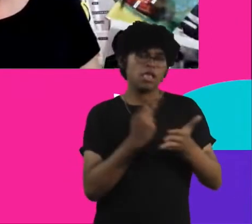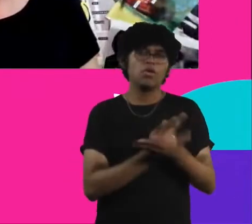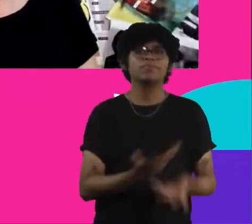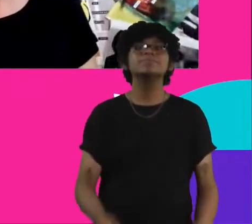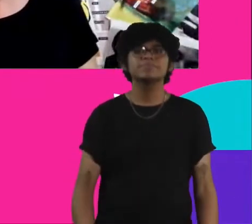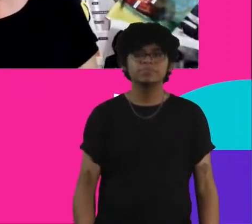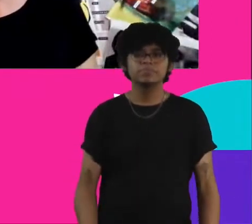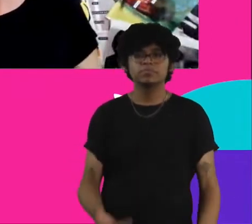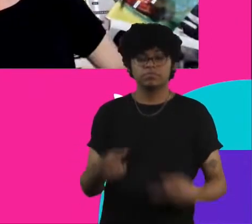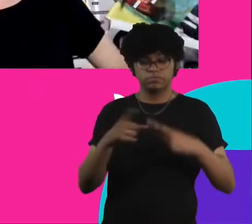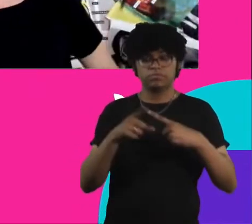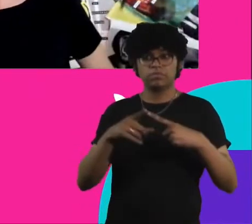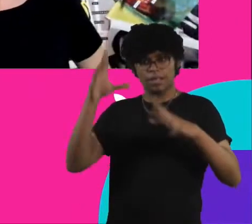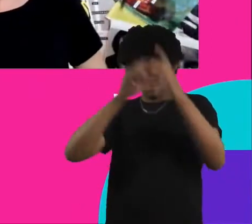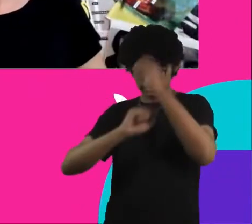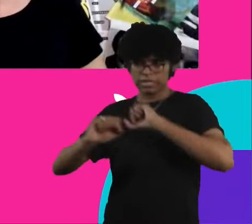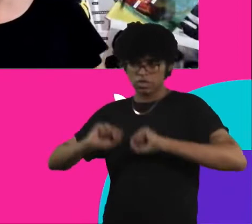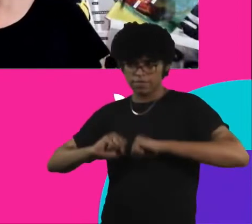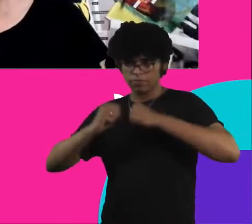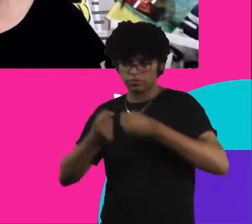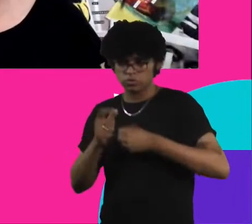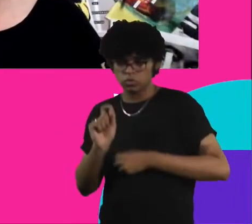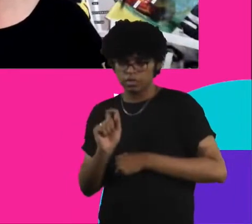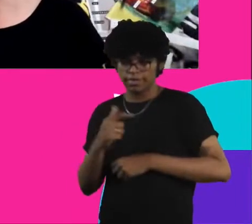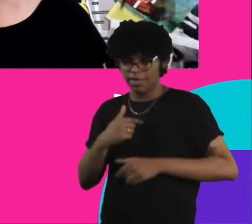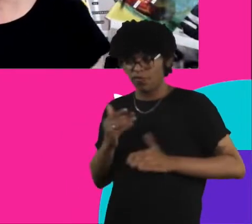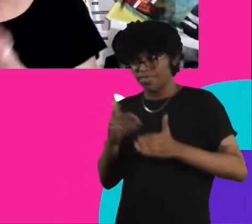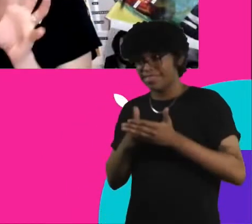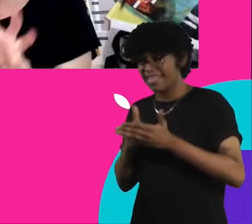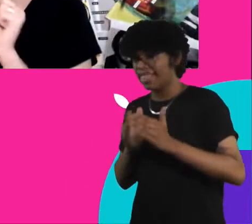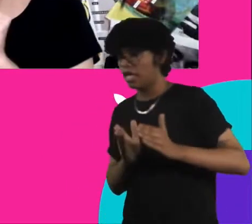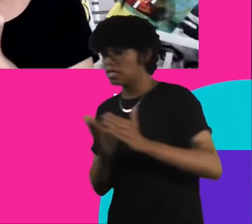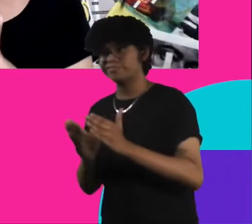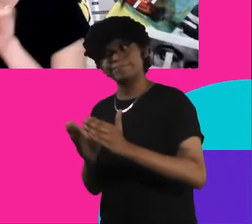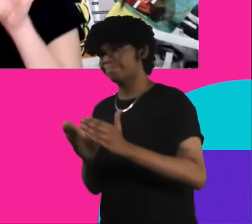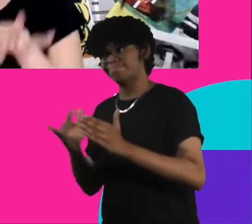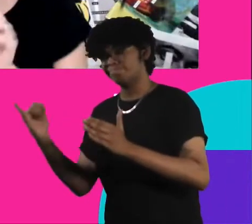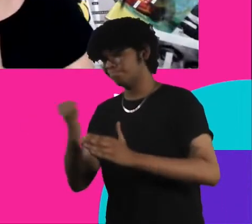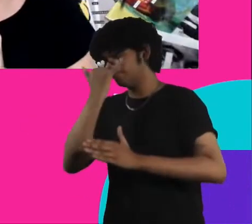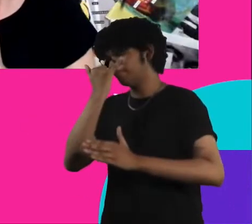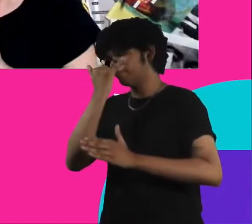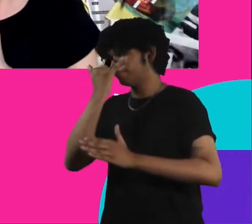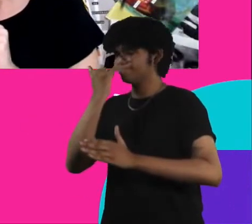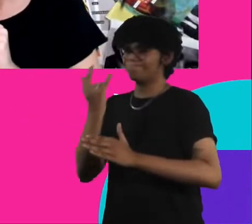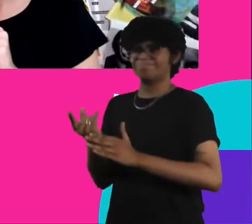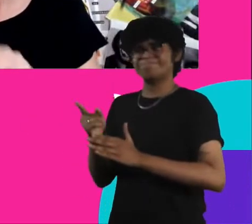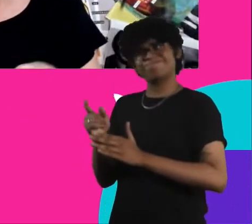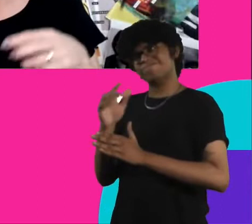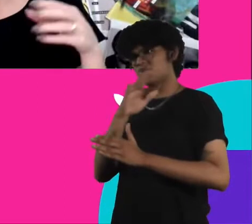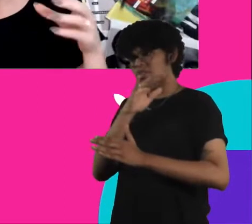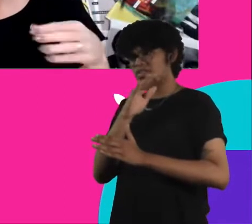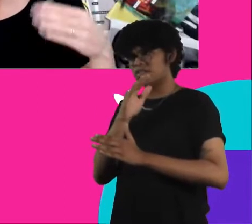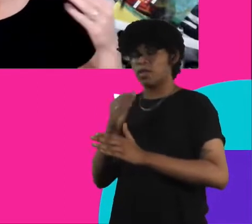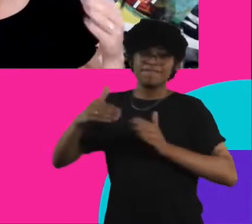por reforço é assim: vou tentar ir por aqui. Me dei mal, pondero que tá ruim.